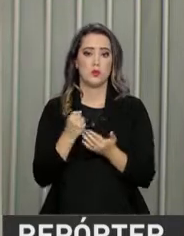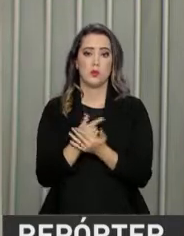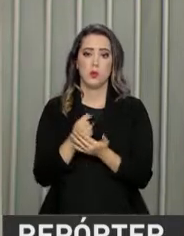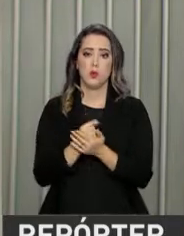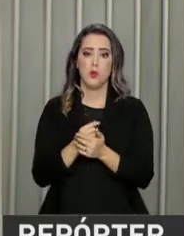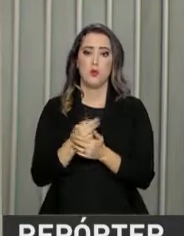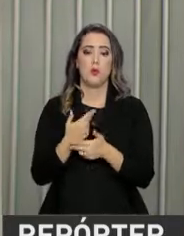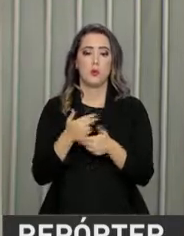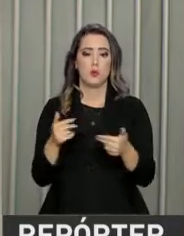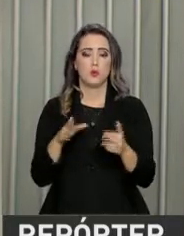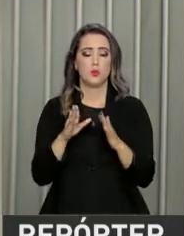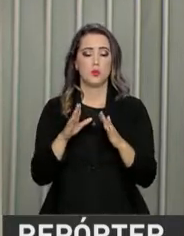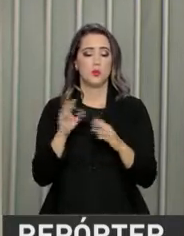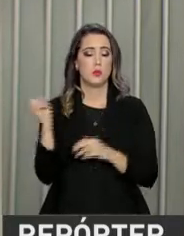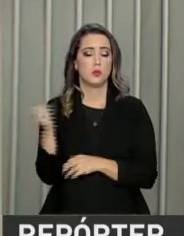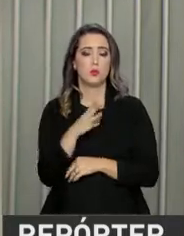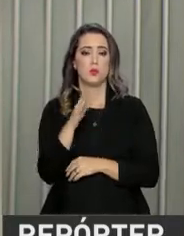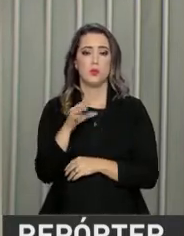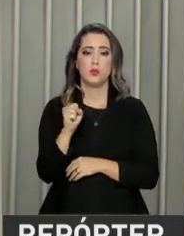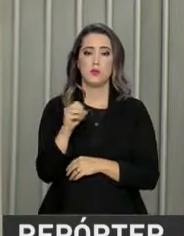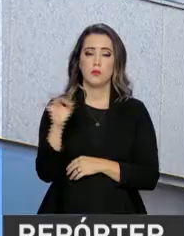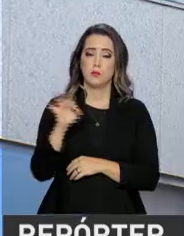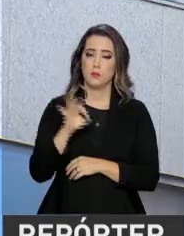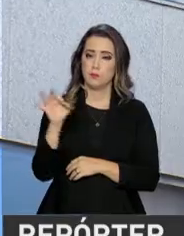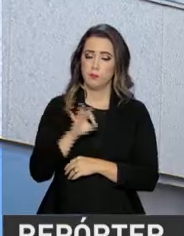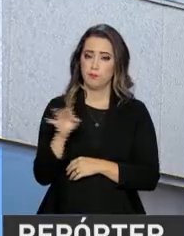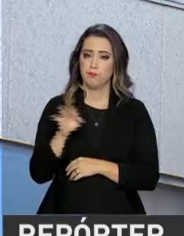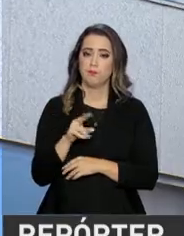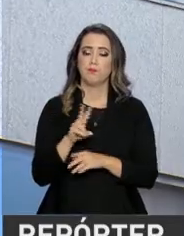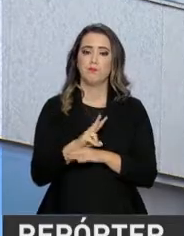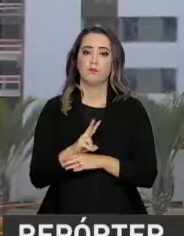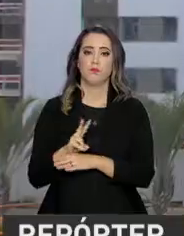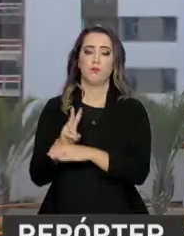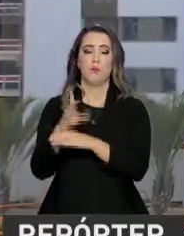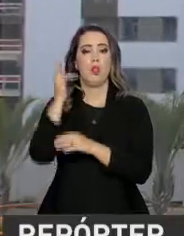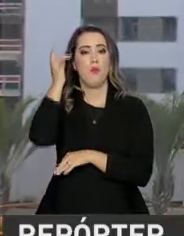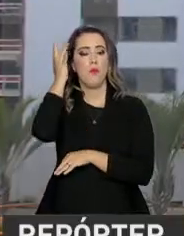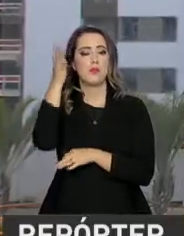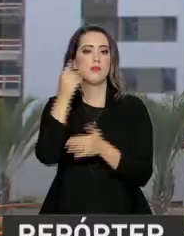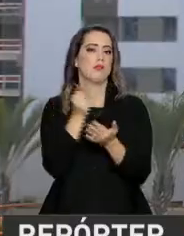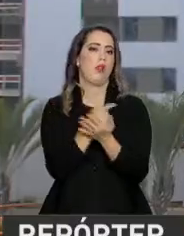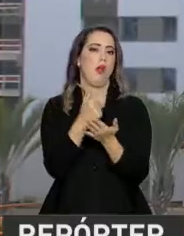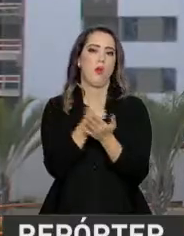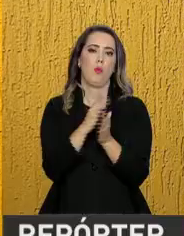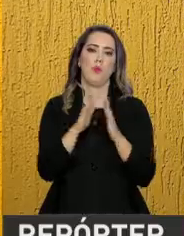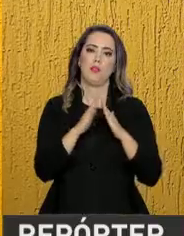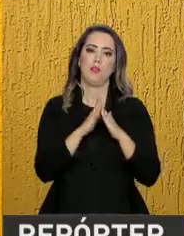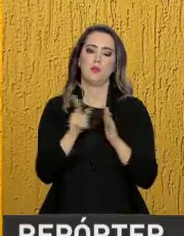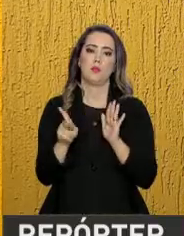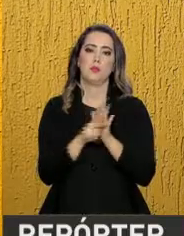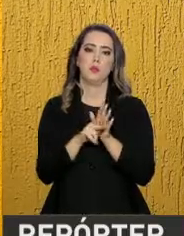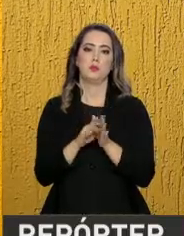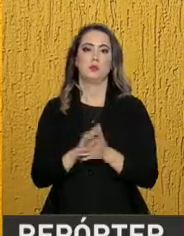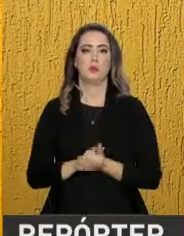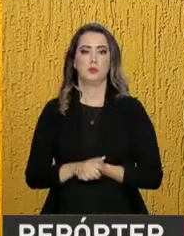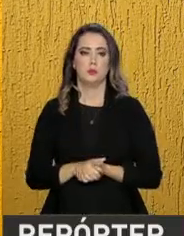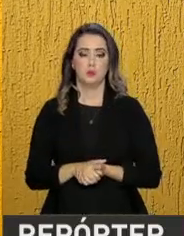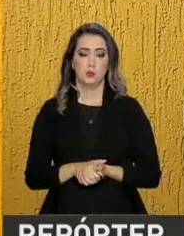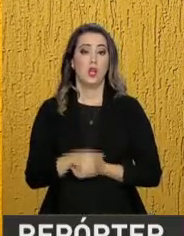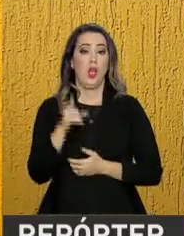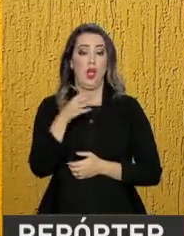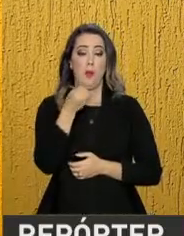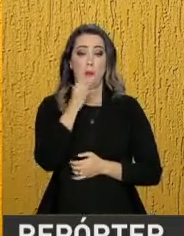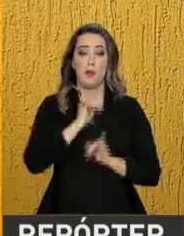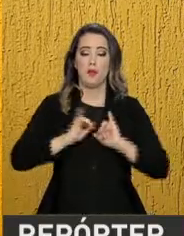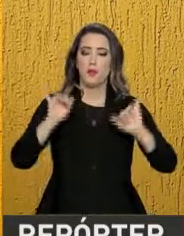novos o percentual foi mantido em 80% a idéia é facilitar a compra da casa própria é o luto é boa para quem quer